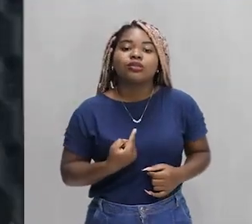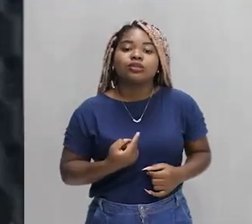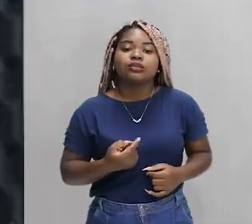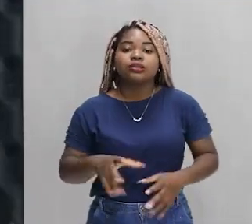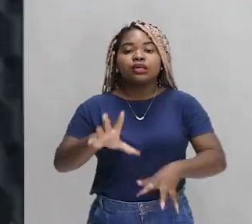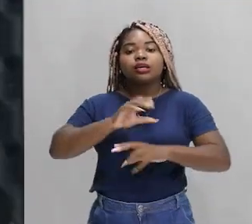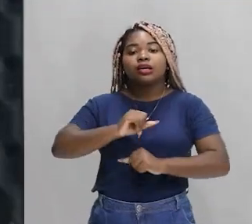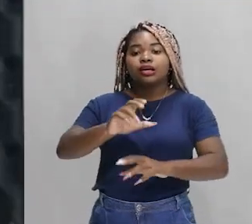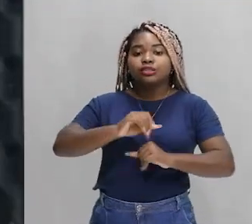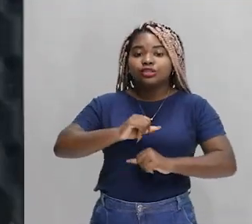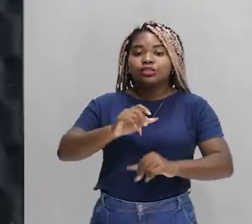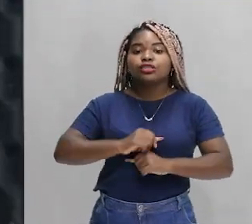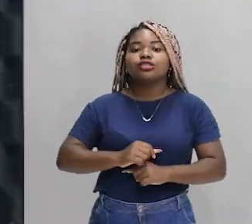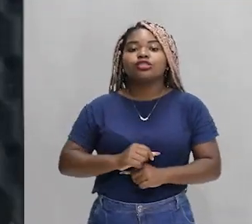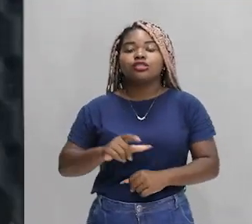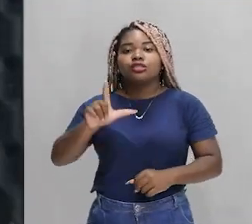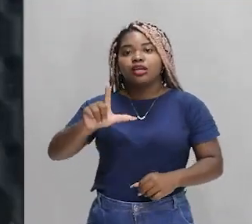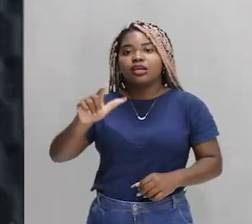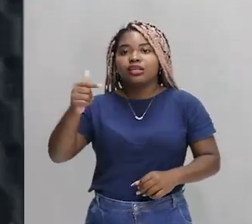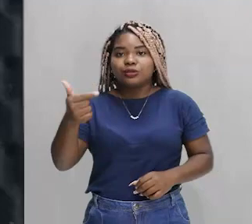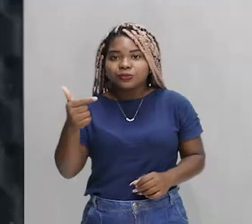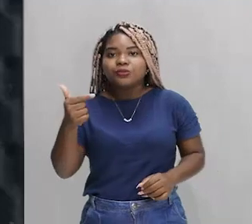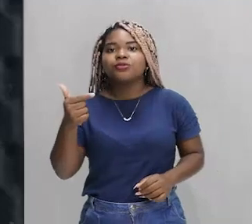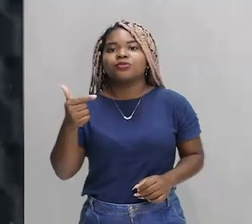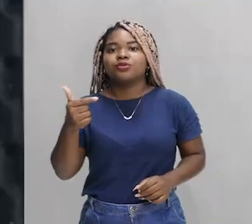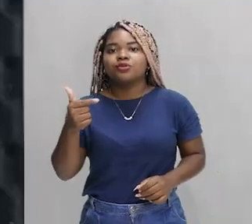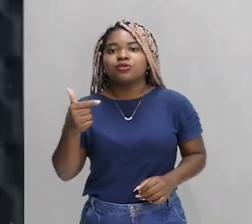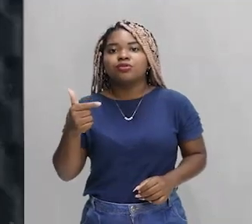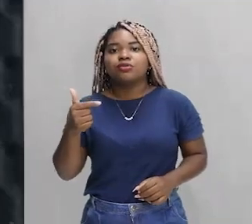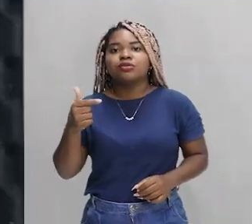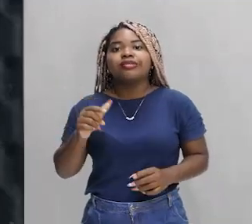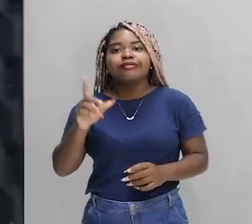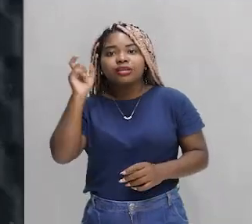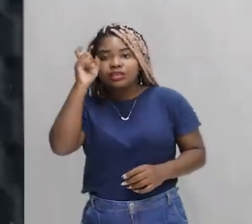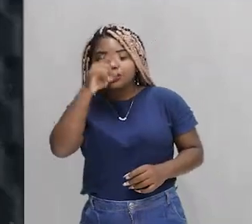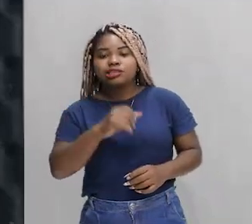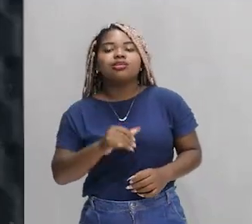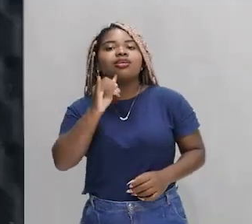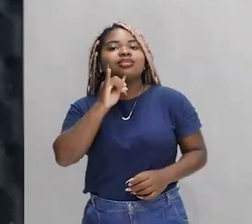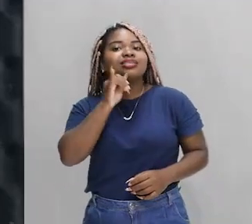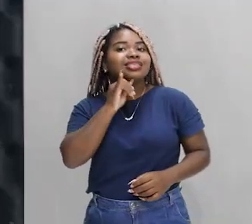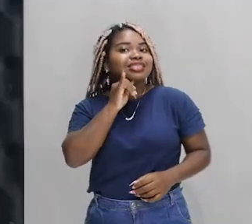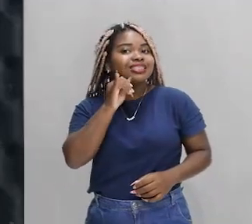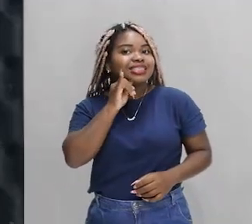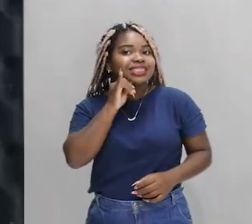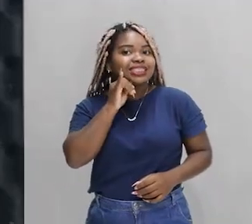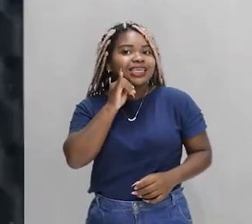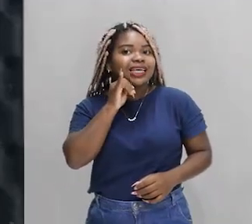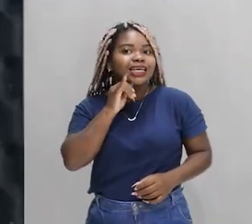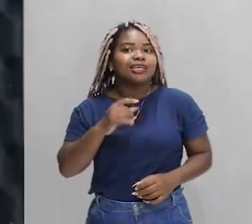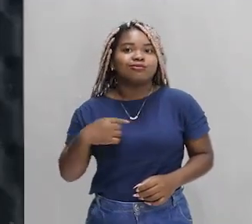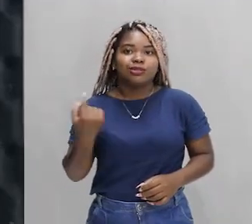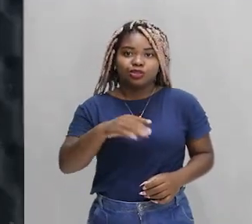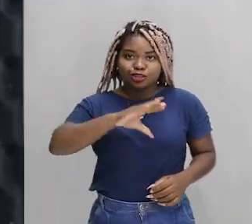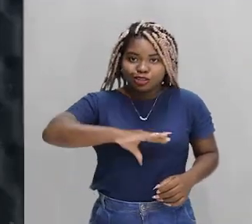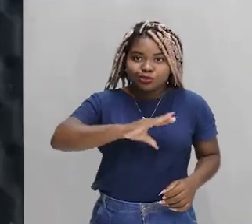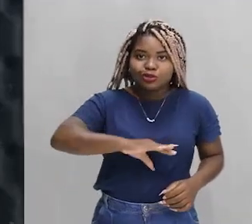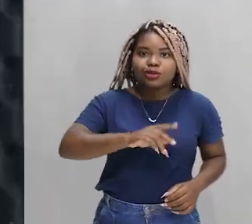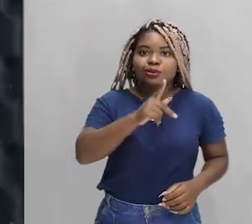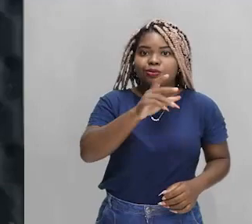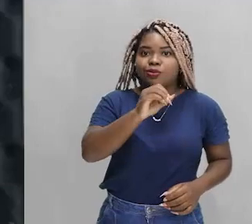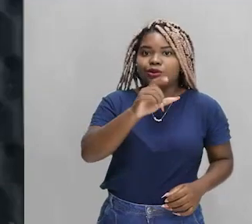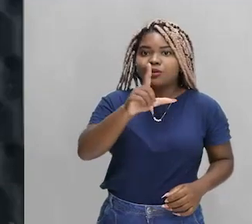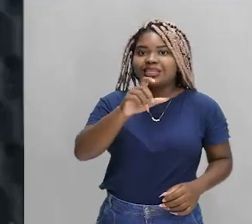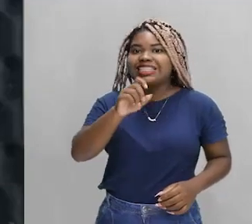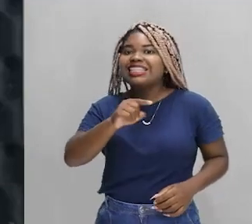à sílaba tônica dessa palavra. Por exemplo, para a gente, em português, a gente fala polícia. Já em espanhol, seria policia. Então, a